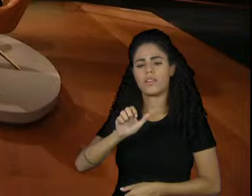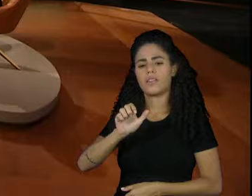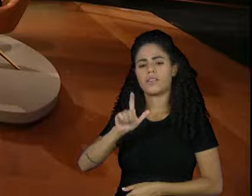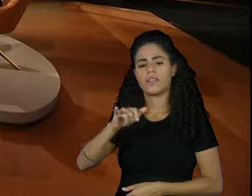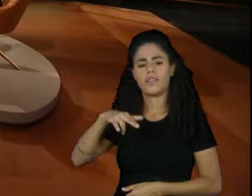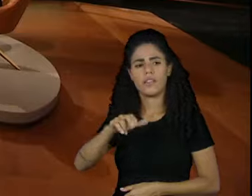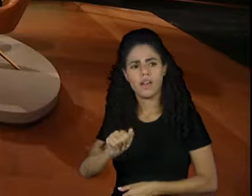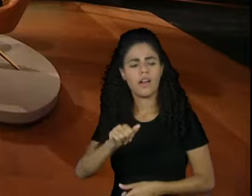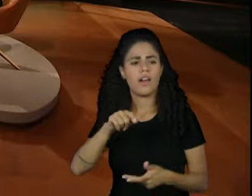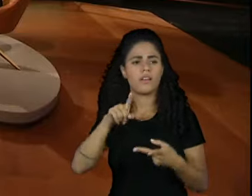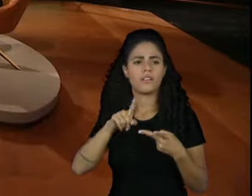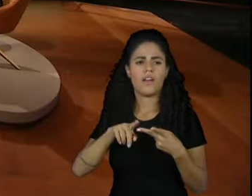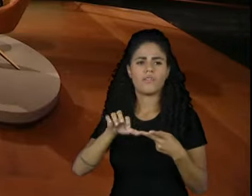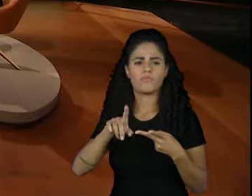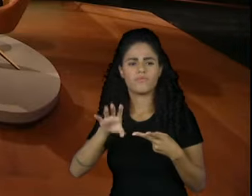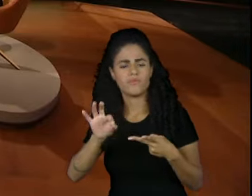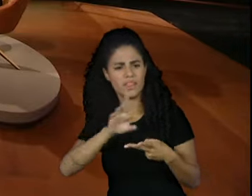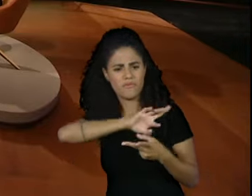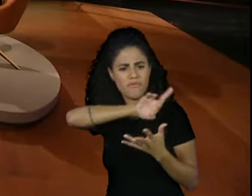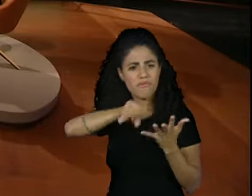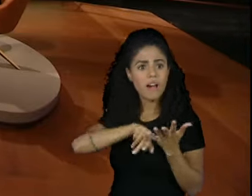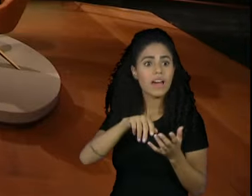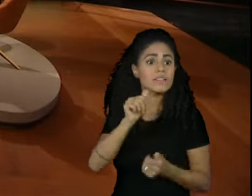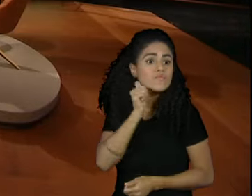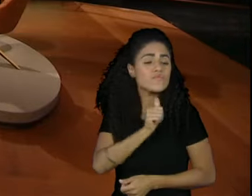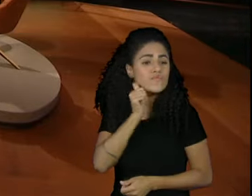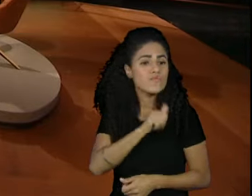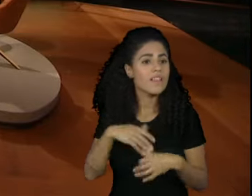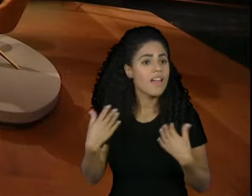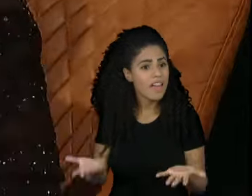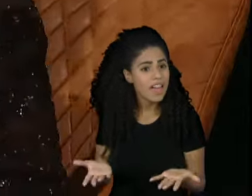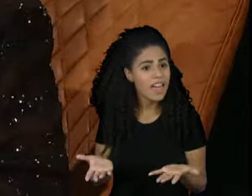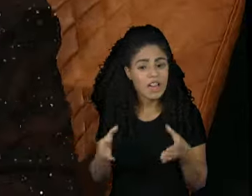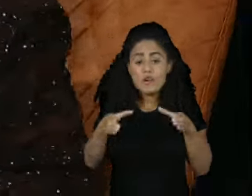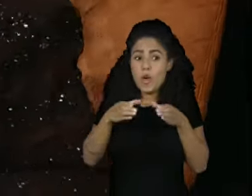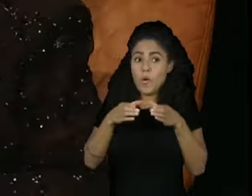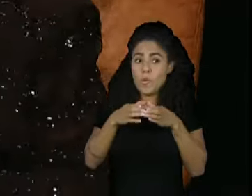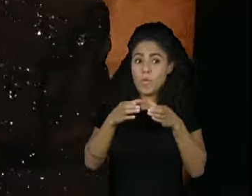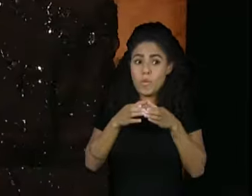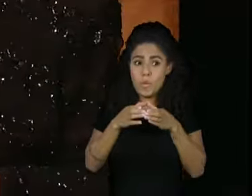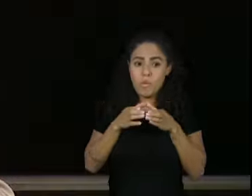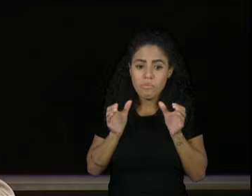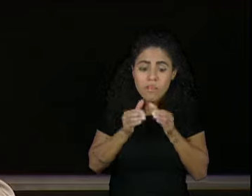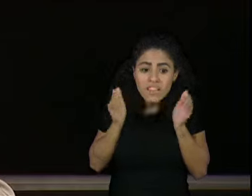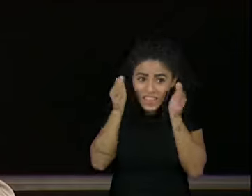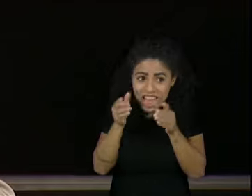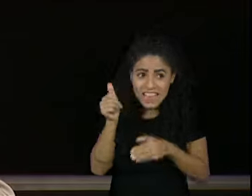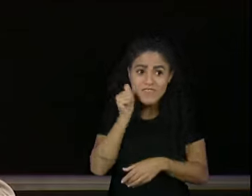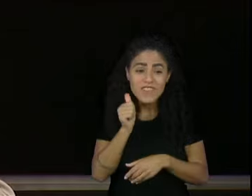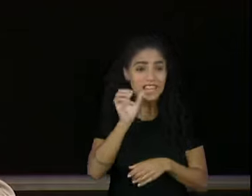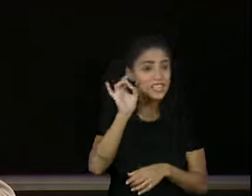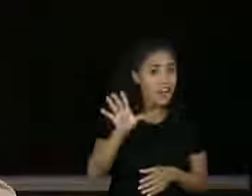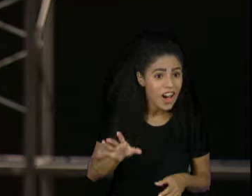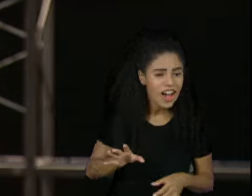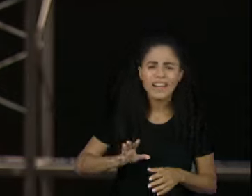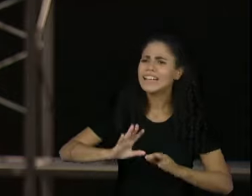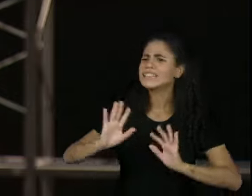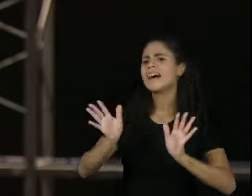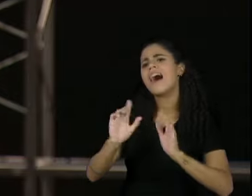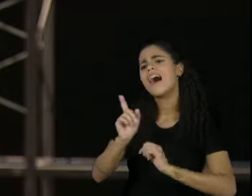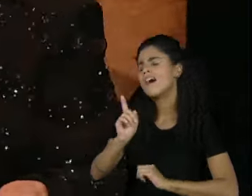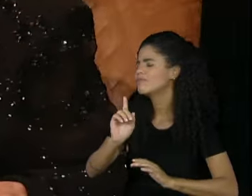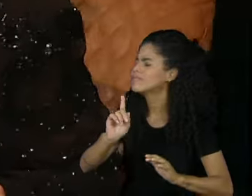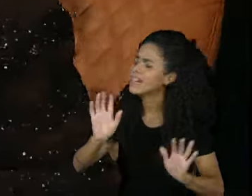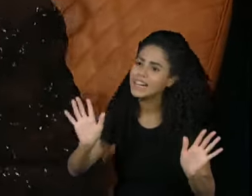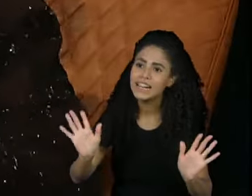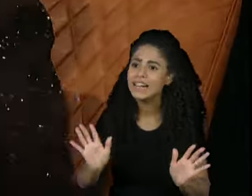Alaide Costa. Ah, eu só adoro mulheres? É Clube da Luluzinha? Não, não é não, não é não. Mas a gente adora. Não, não é não,